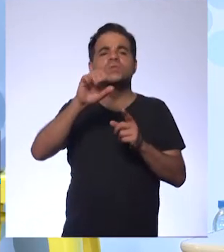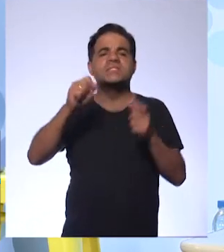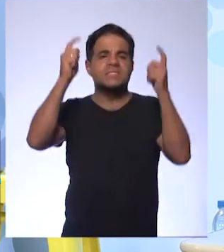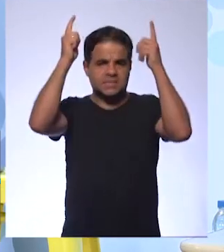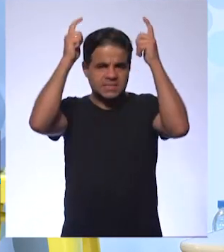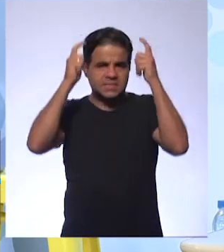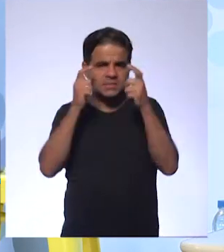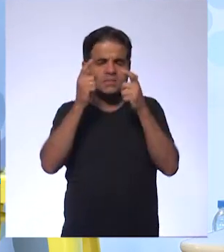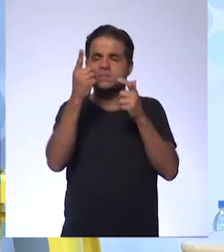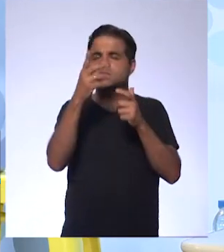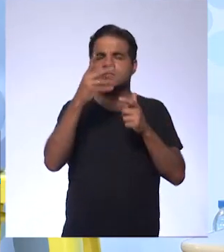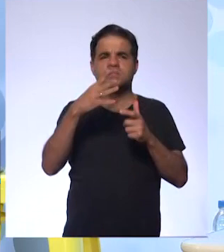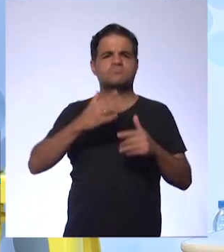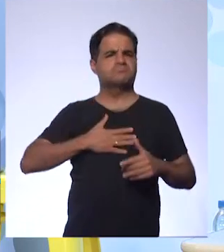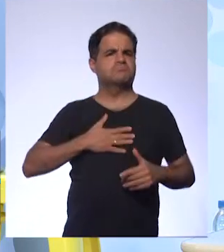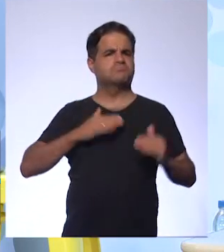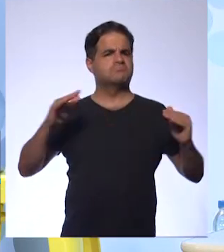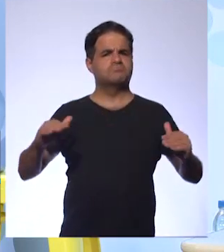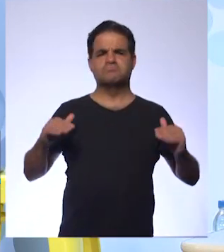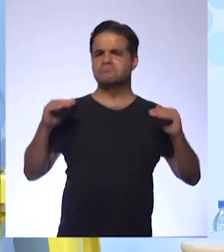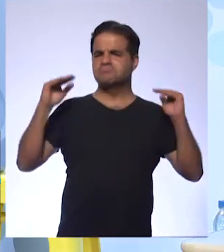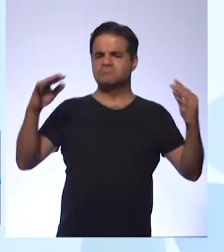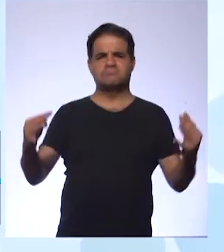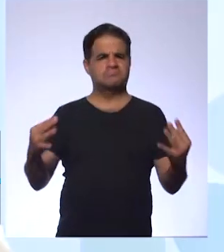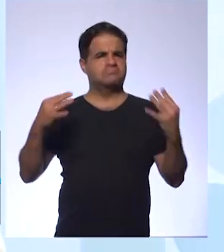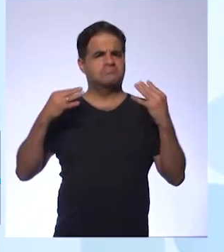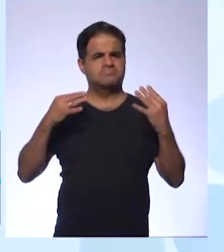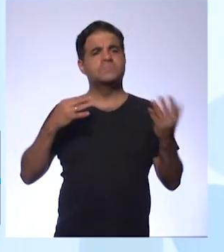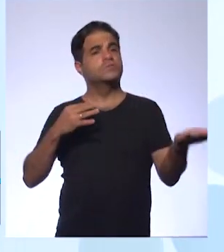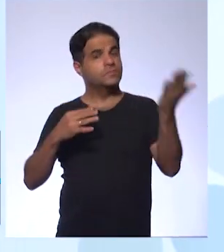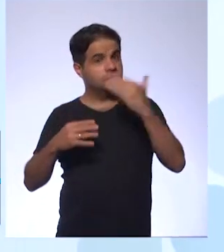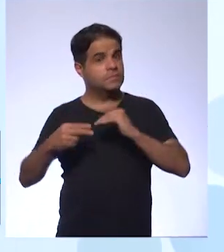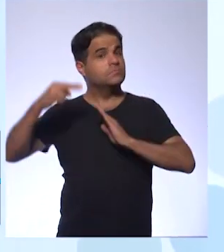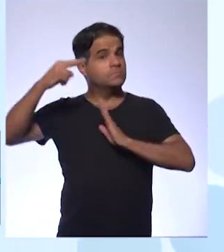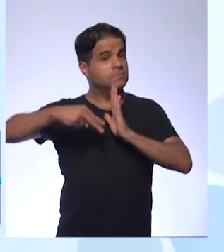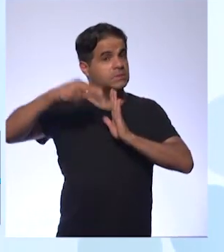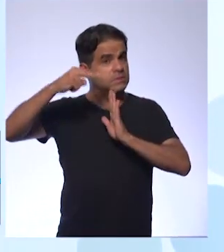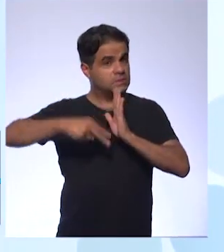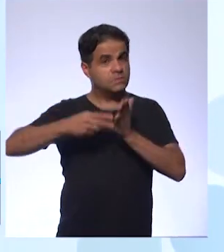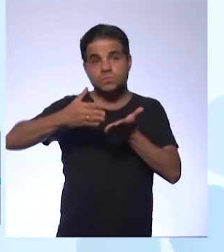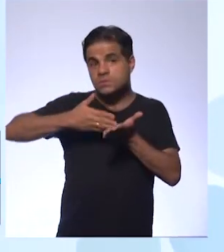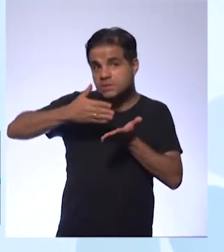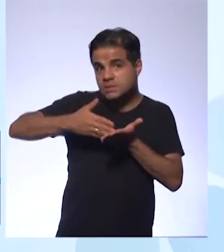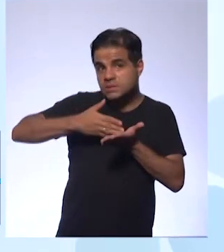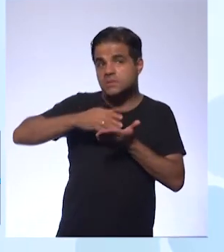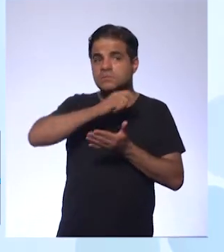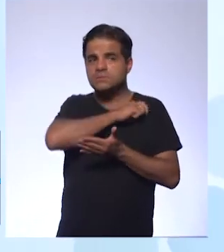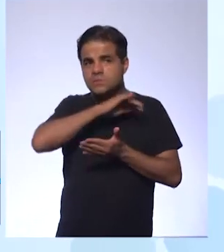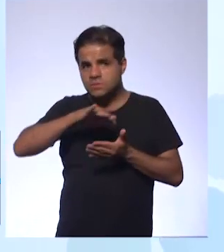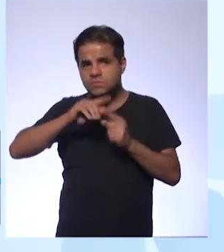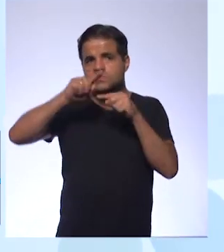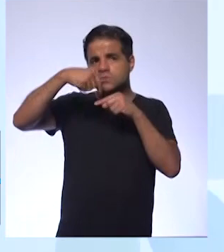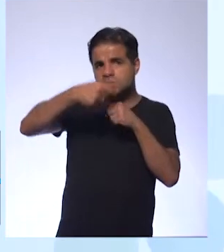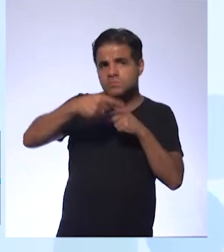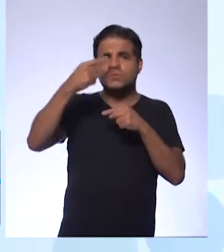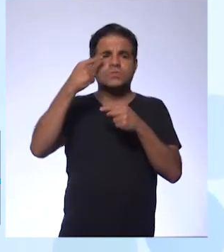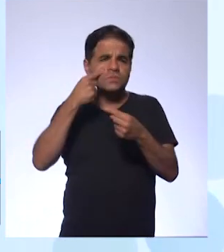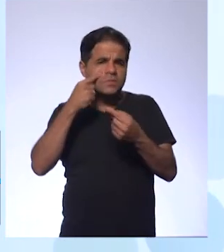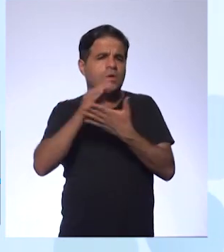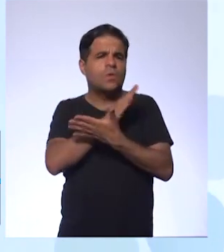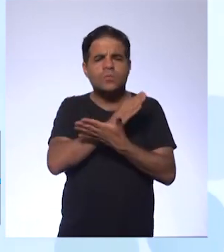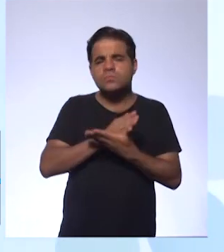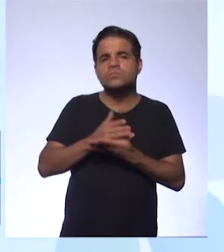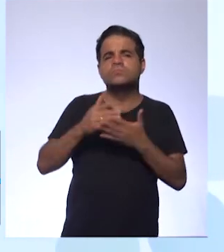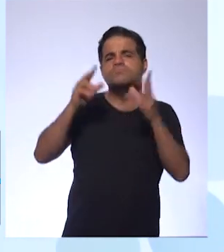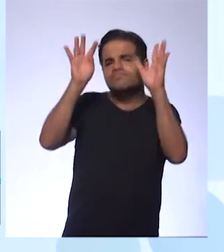aí, né, o Estado sou eu. Vamos dar uma lida num excerto extraído do Caderno do Aluno e depois ver algumas literaturas